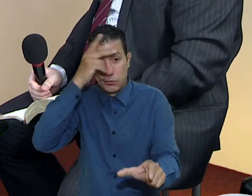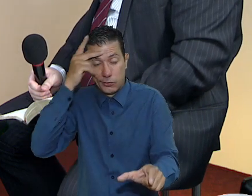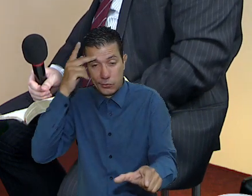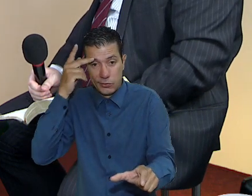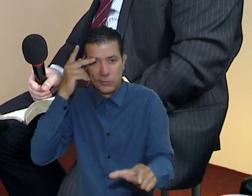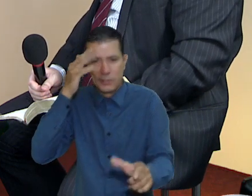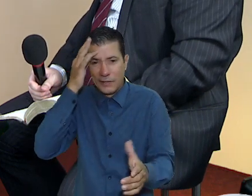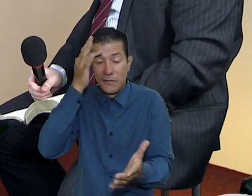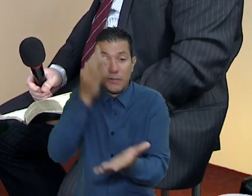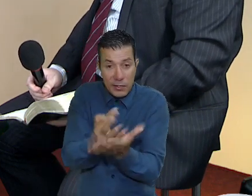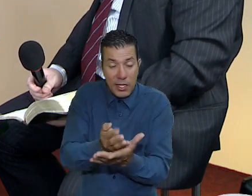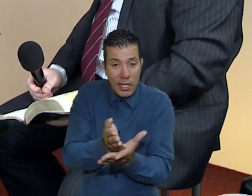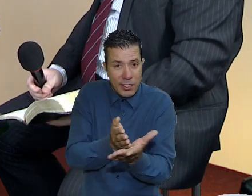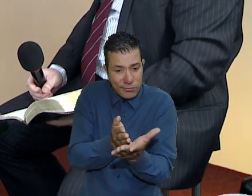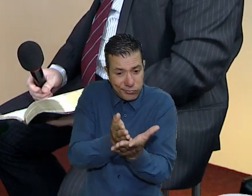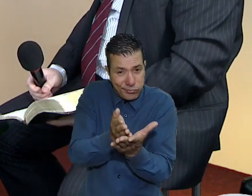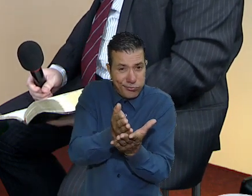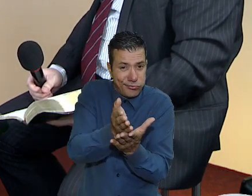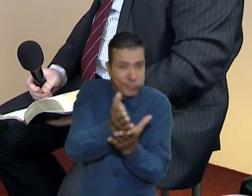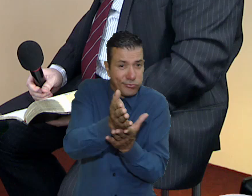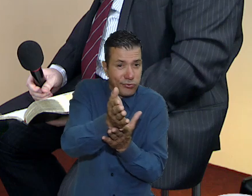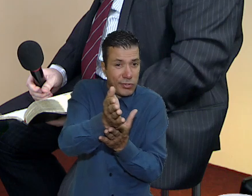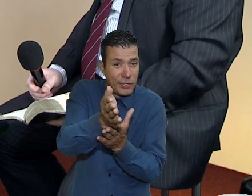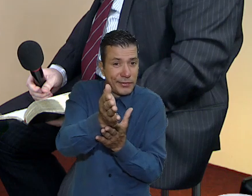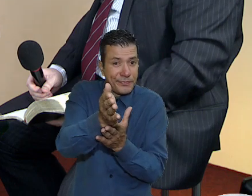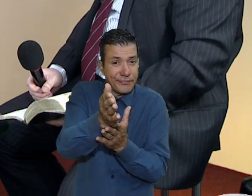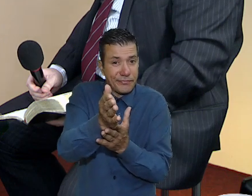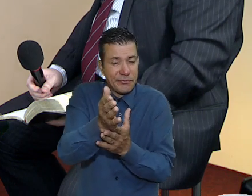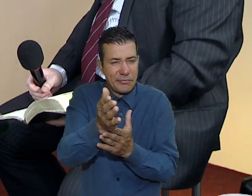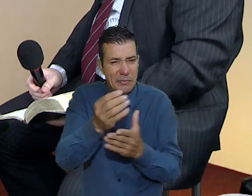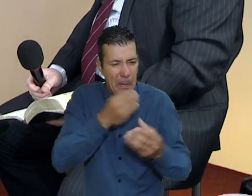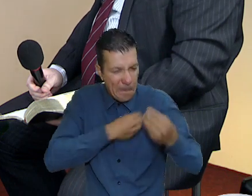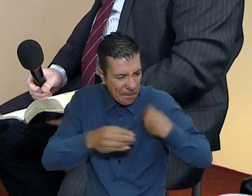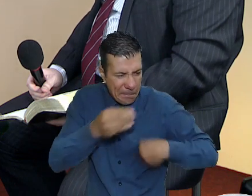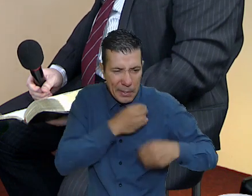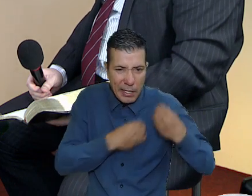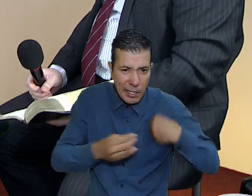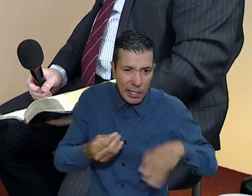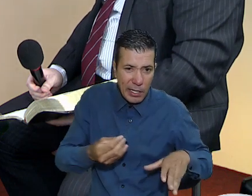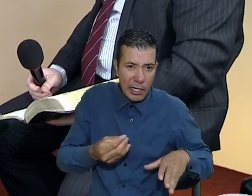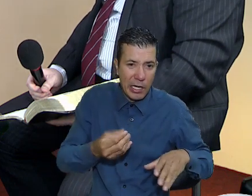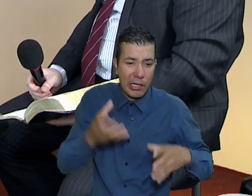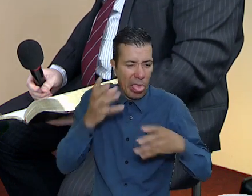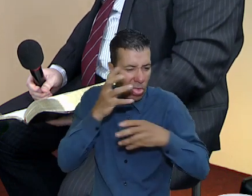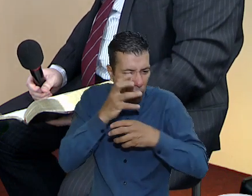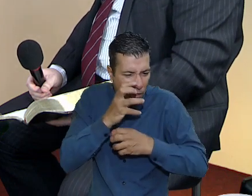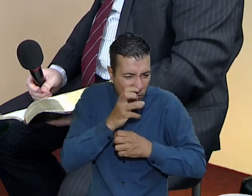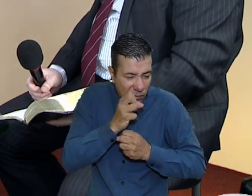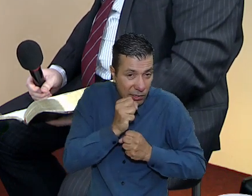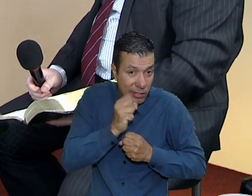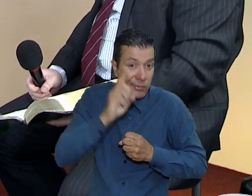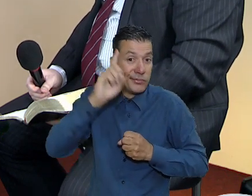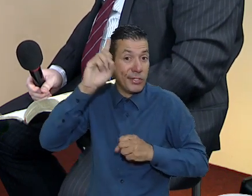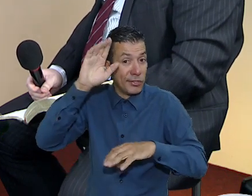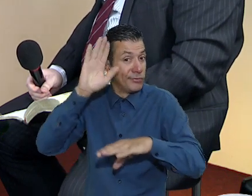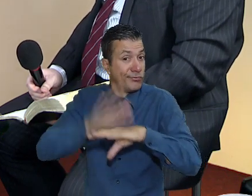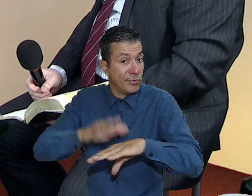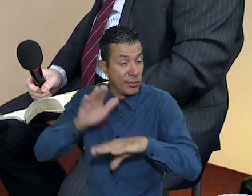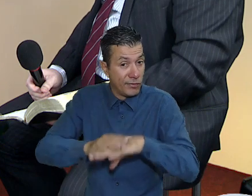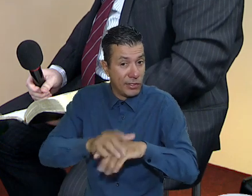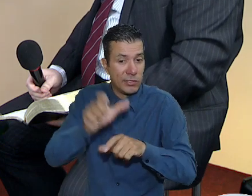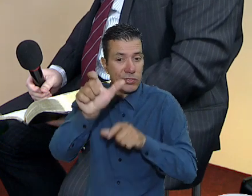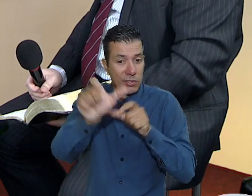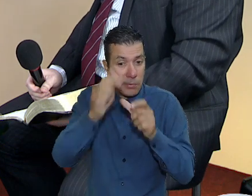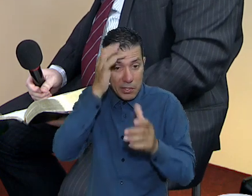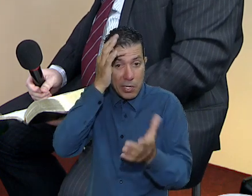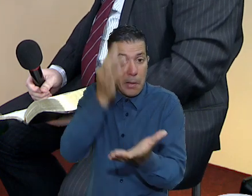se manteram fiéis. Nós percebemos, mesmo diante de apostasia, mesmo diante de trevas morais, Deus sempre teve um